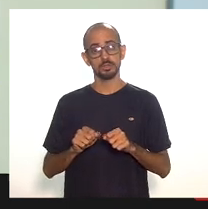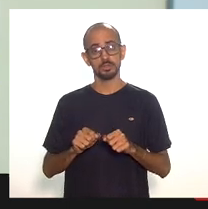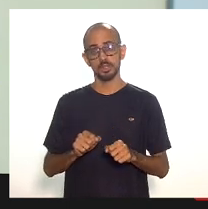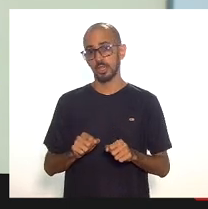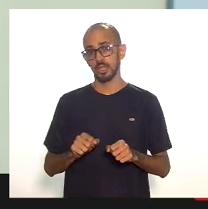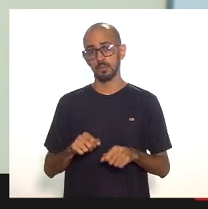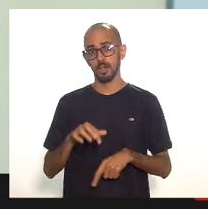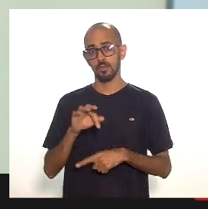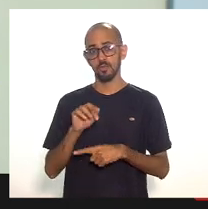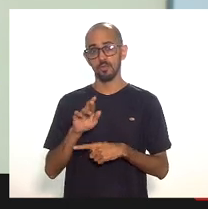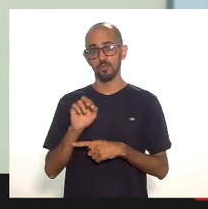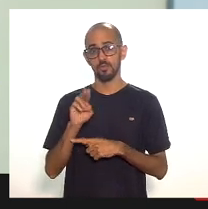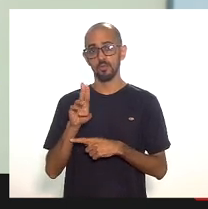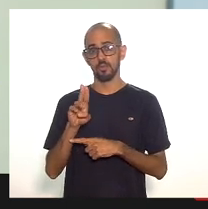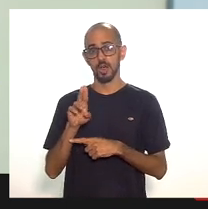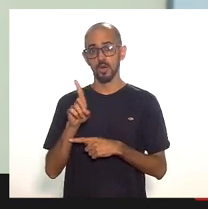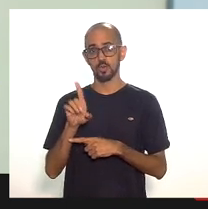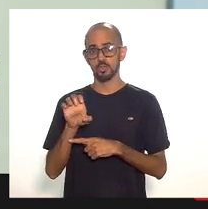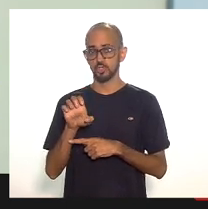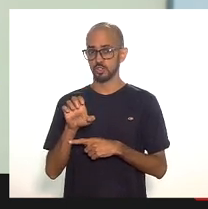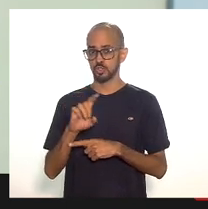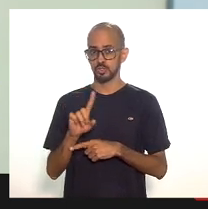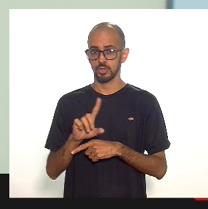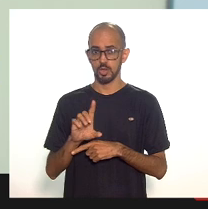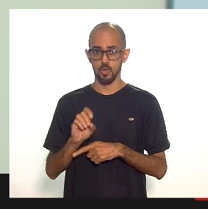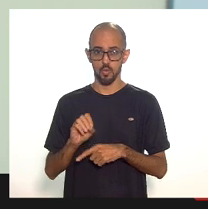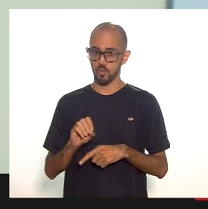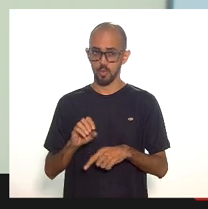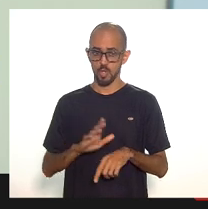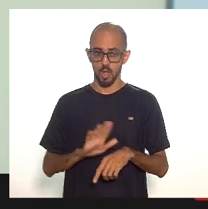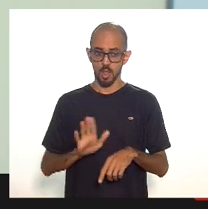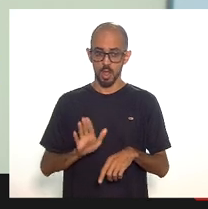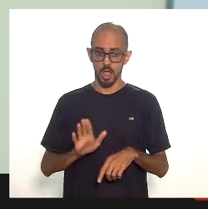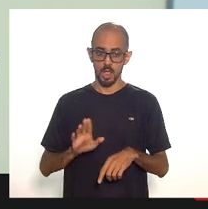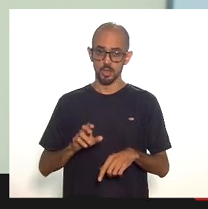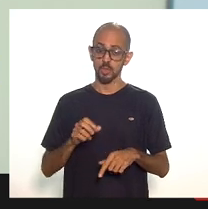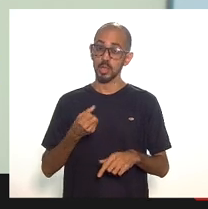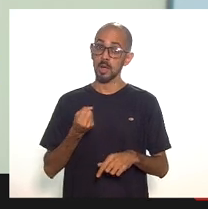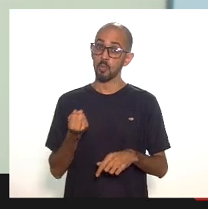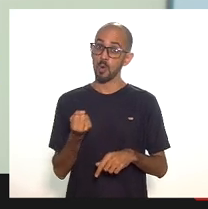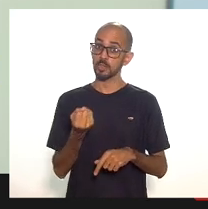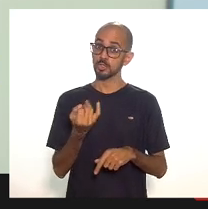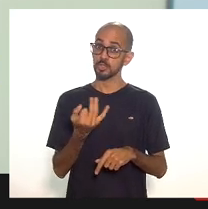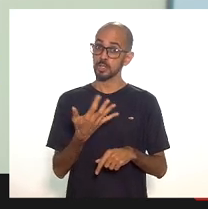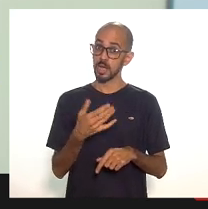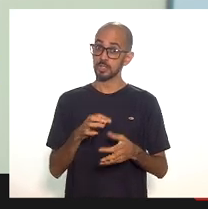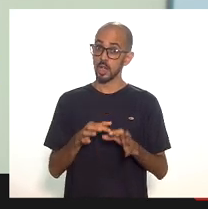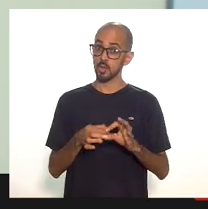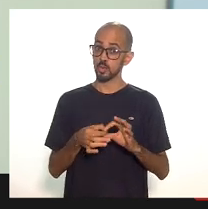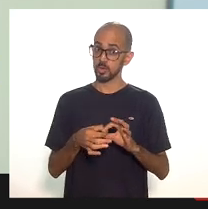fraudulento. E o número autorizado para a contratação foi